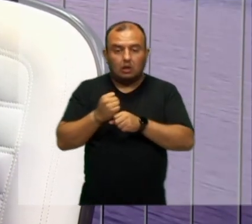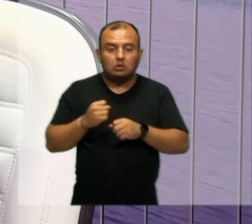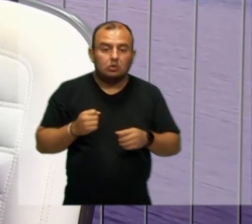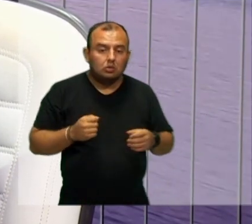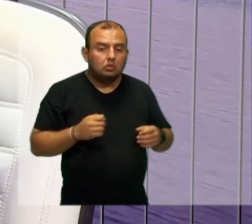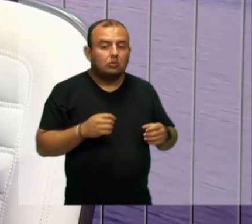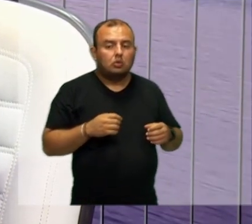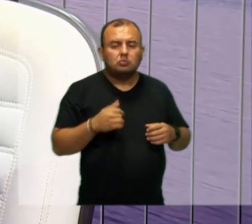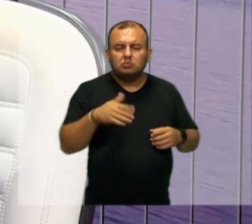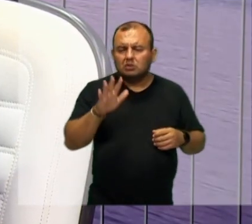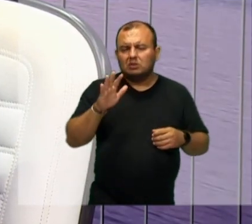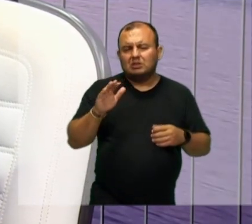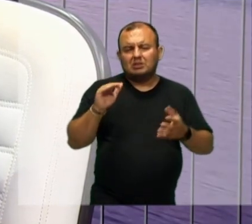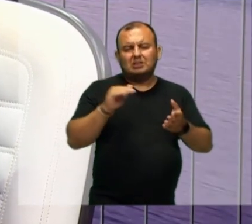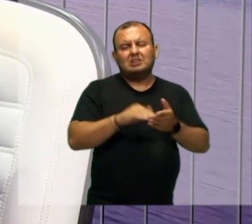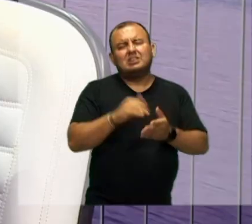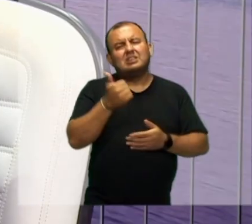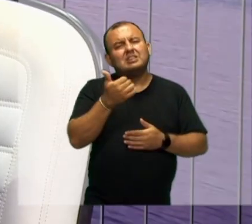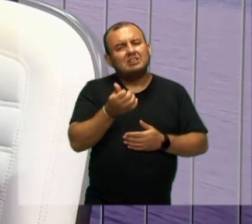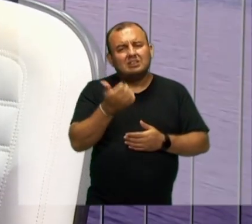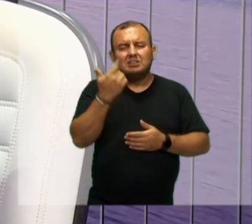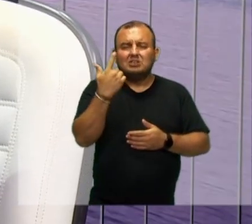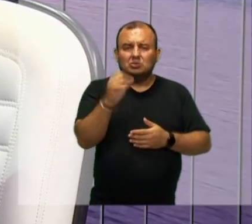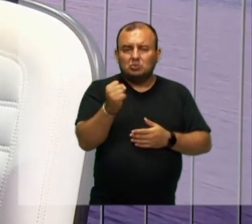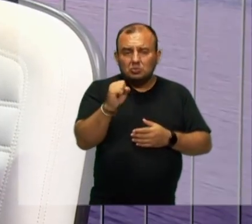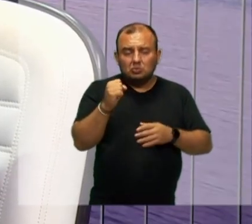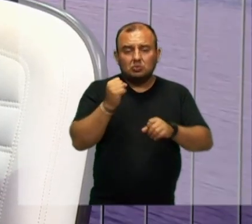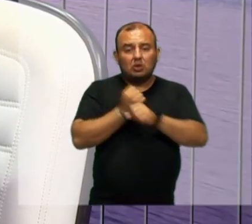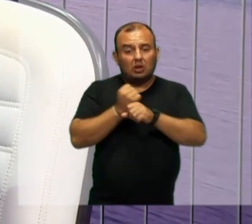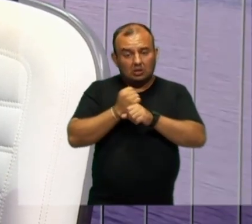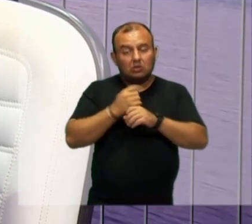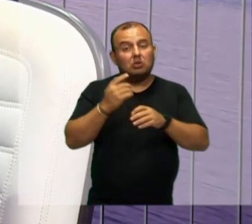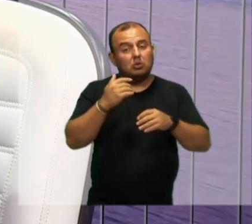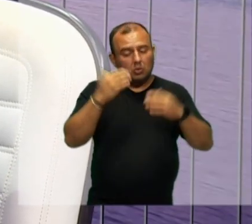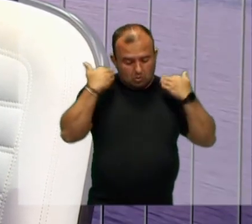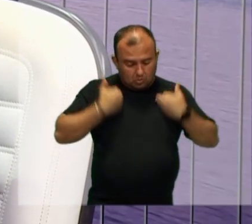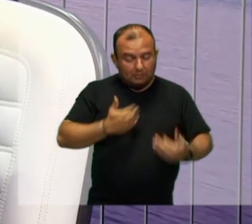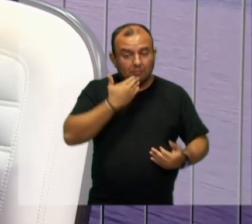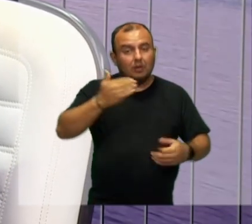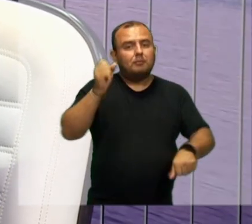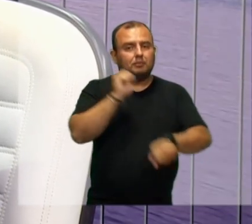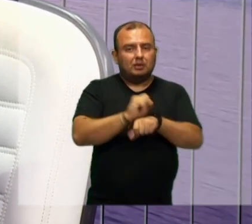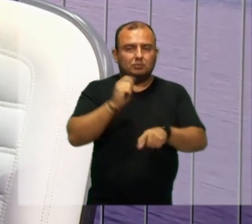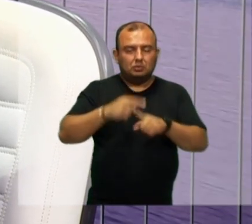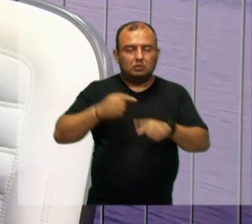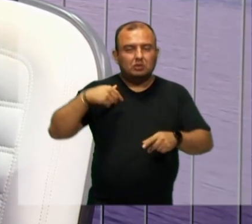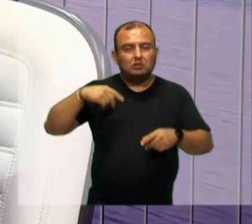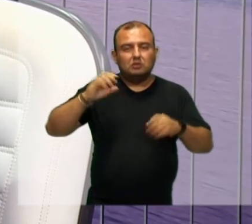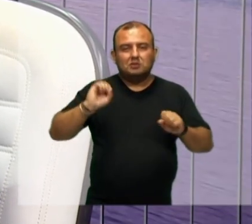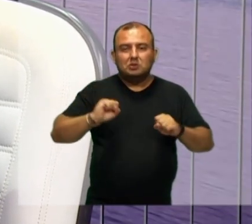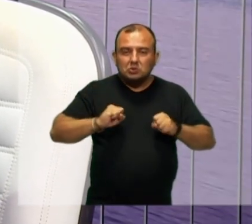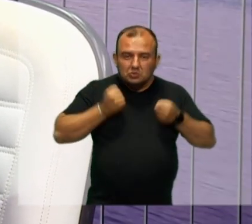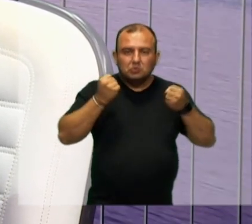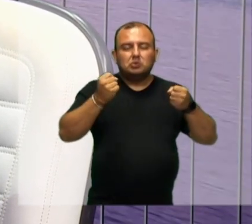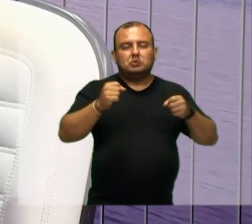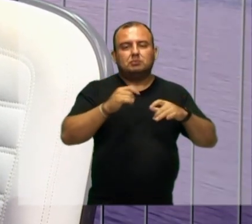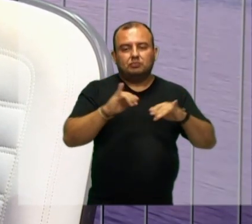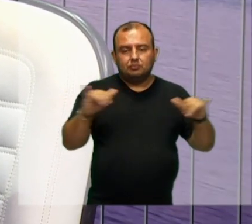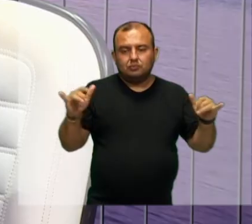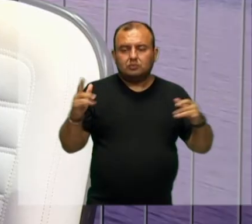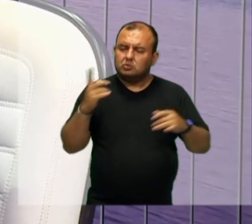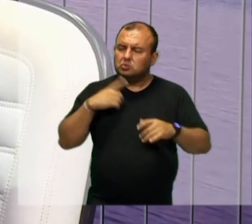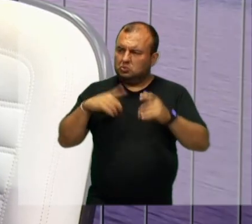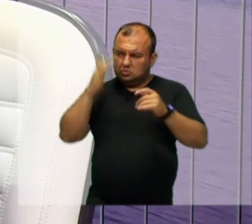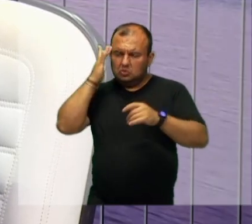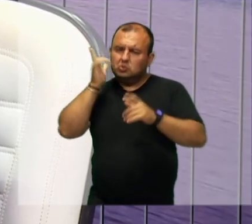mais longevo vai aguentar 16, 18 anos e o corpo já pede para parar. Então eu acho que eu tive êxito nessa trajetória